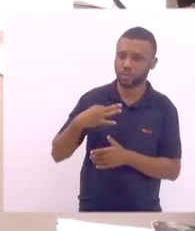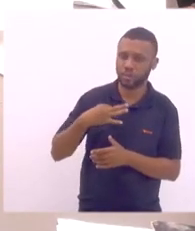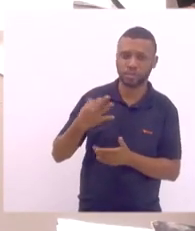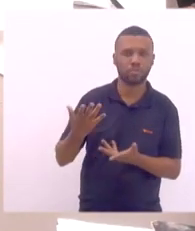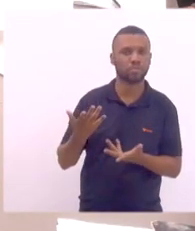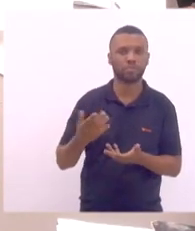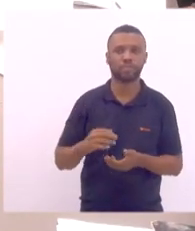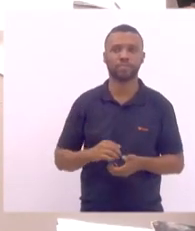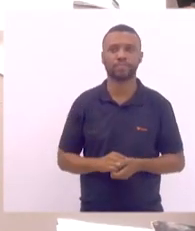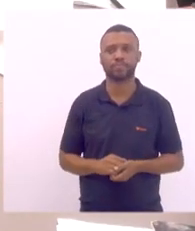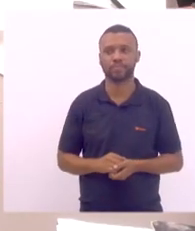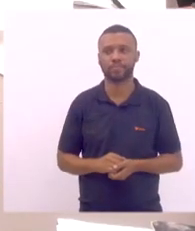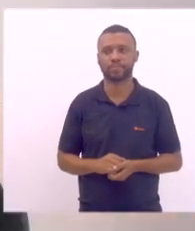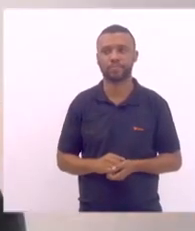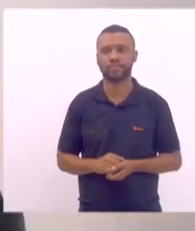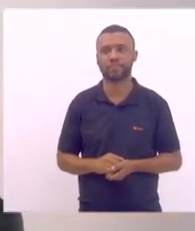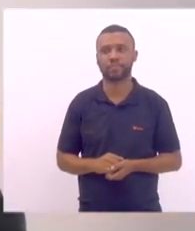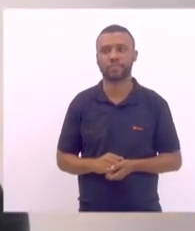e aí...